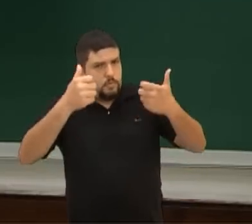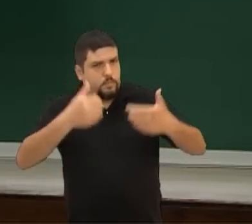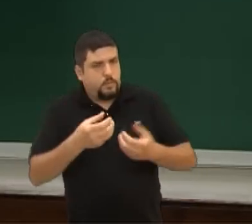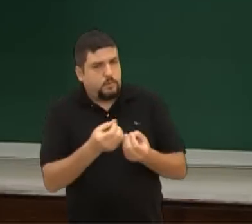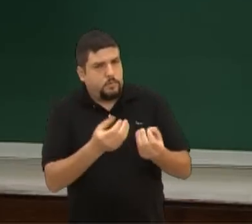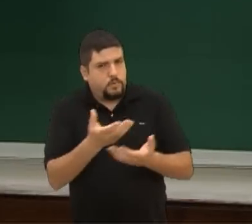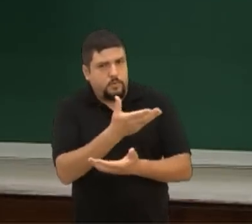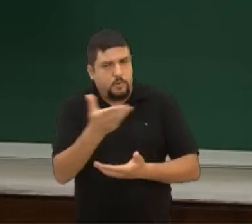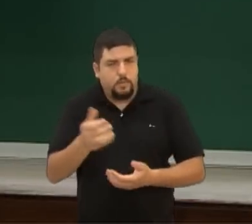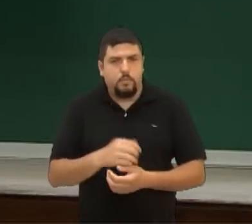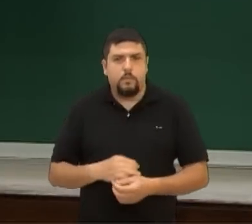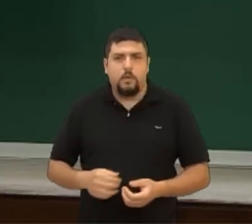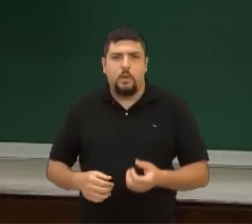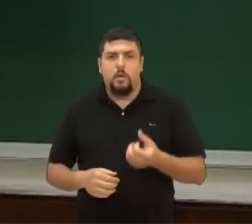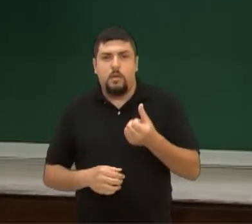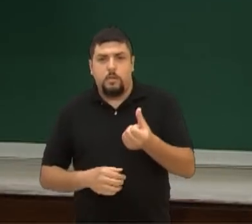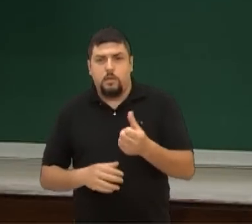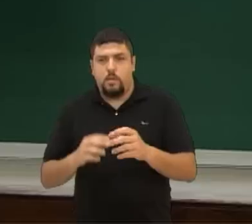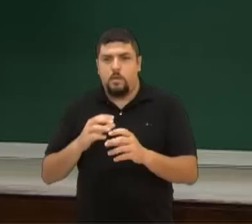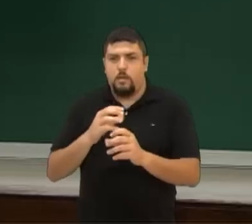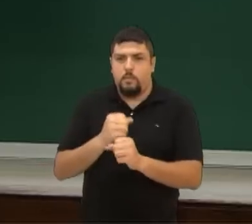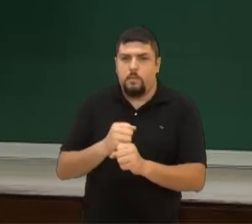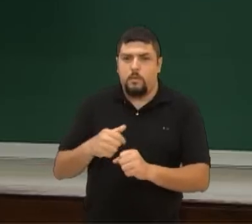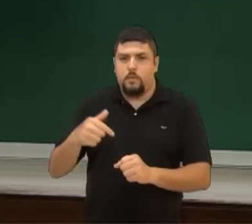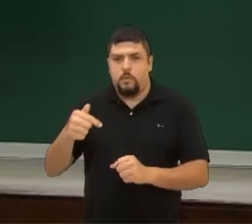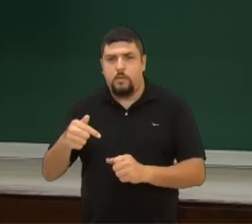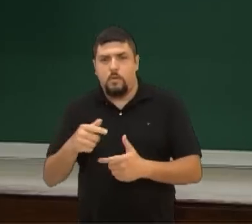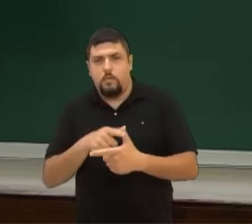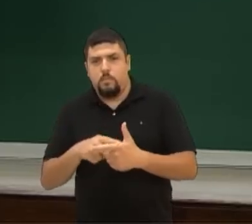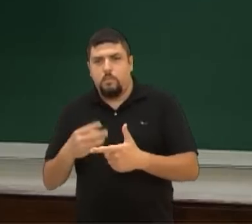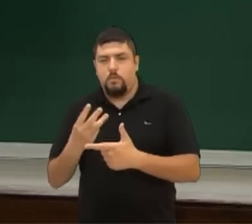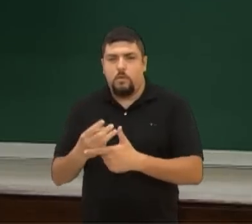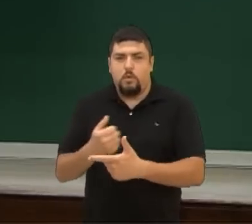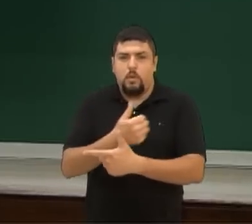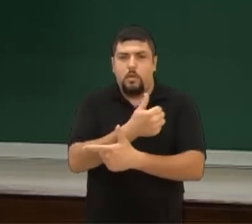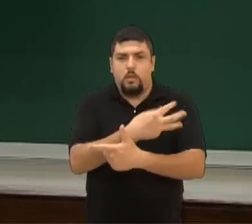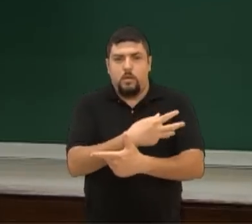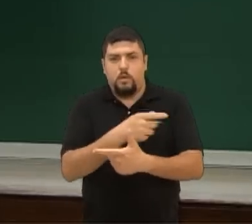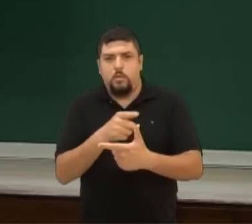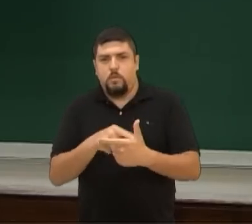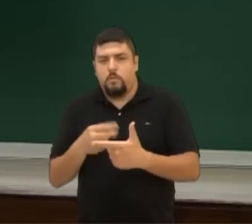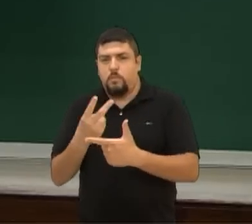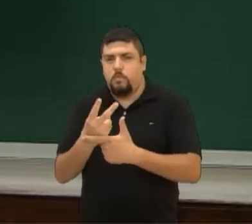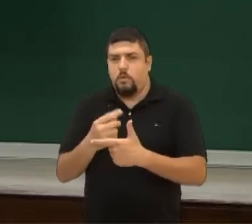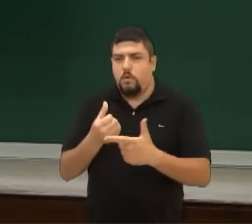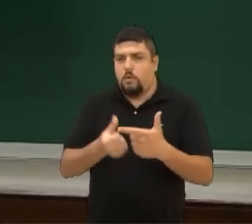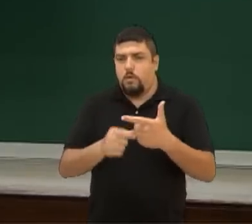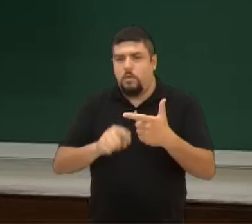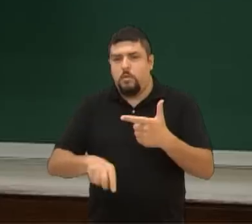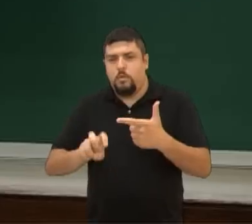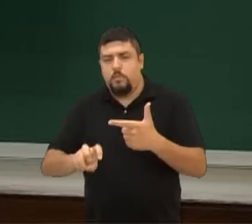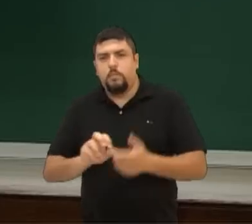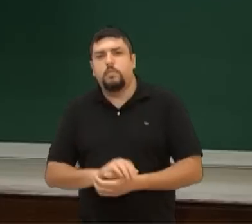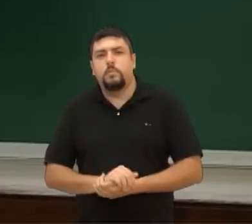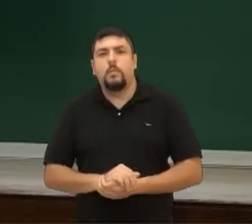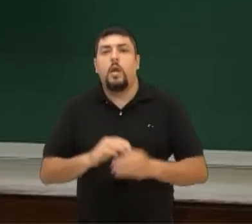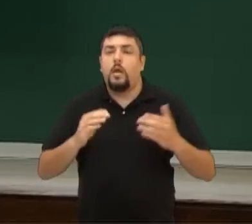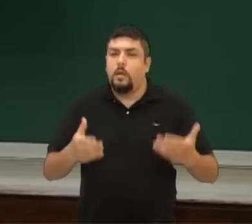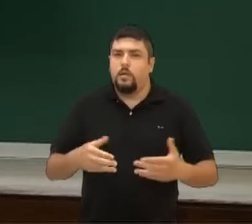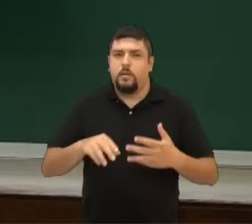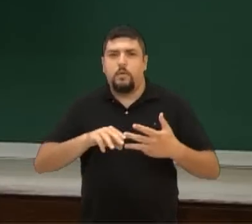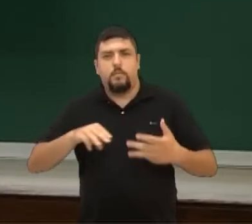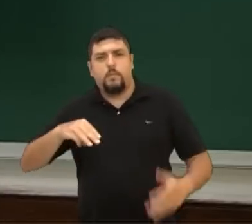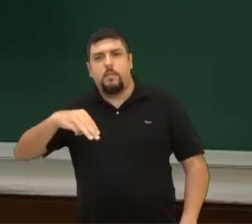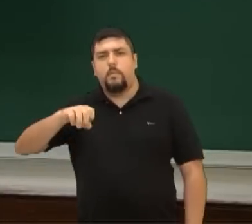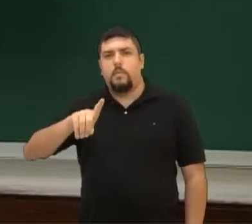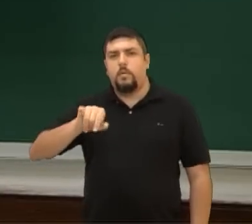vocês. Peguei 6 e 7, dividi por 2, 13 dividido por 2, 6,5. Então, aqui a